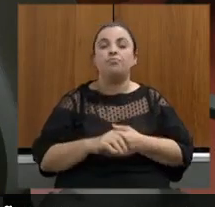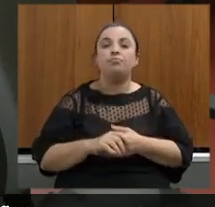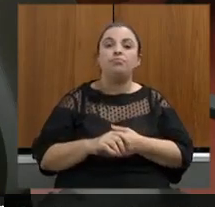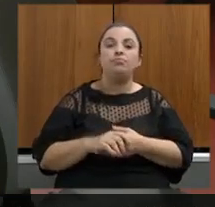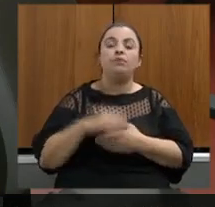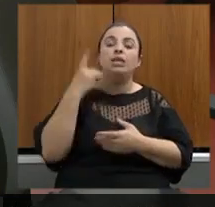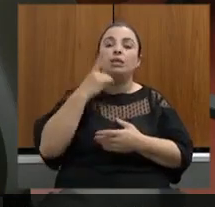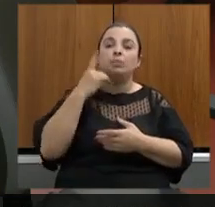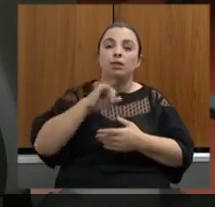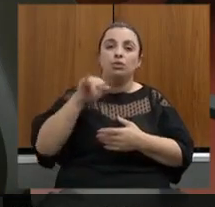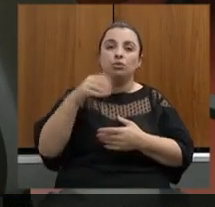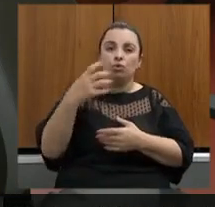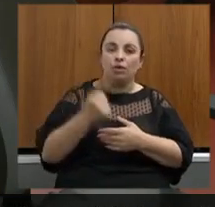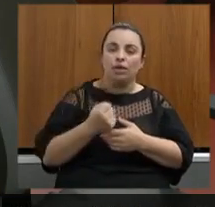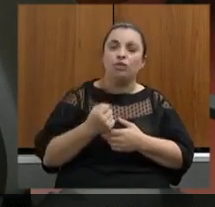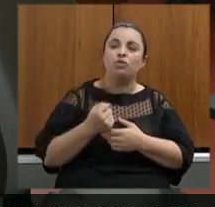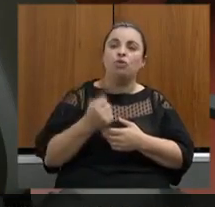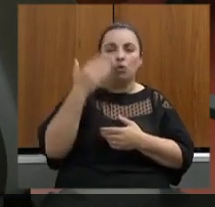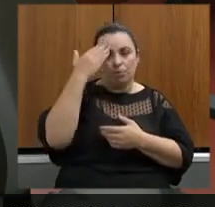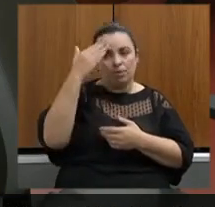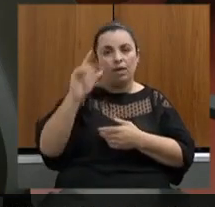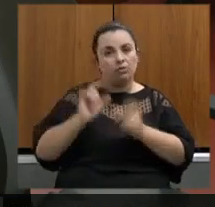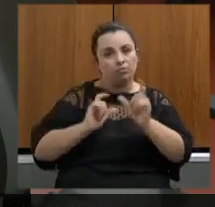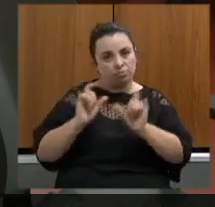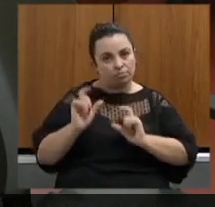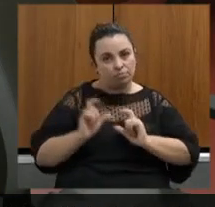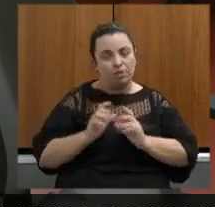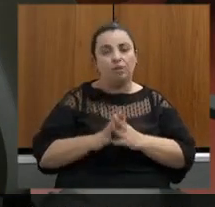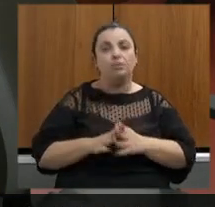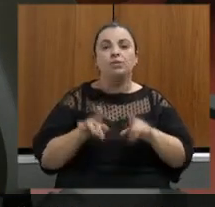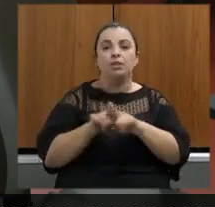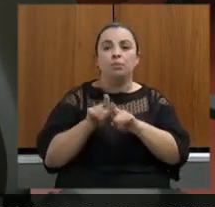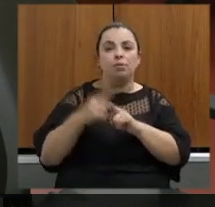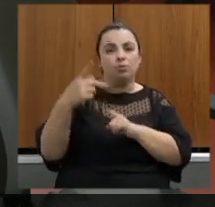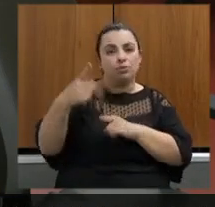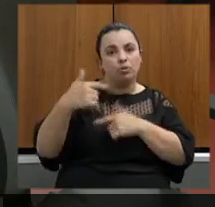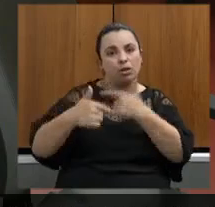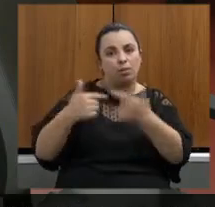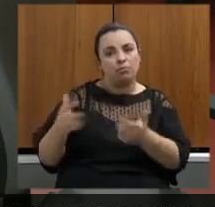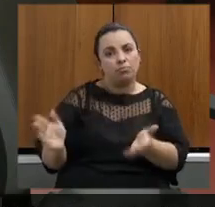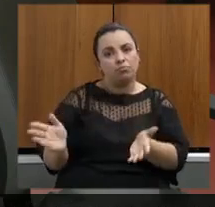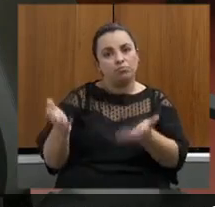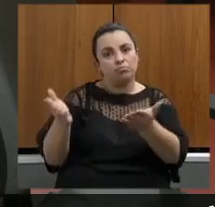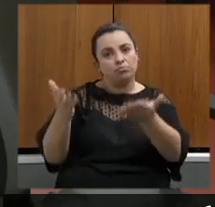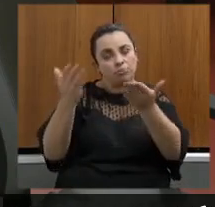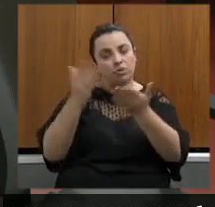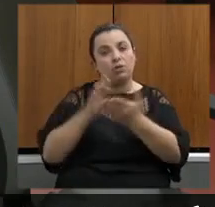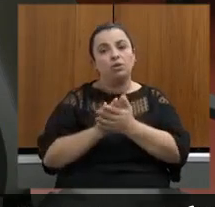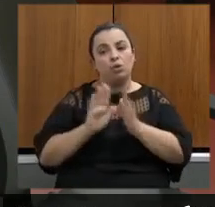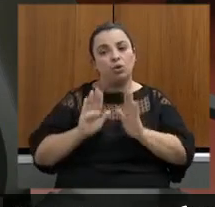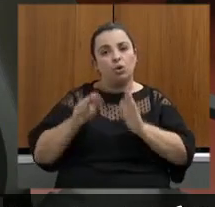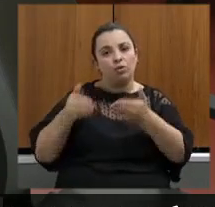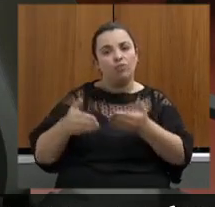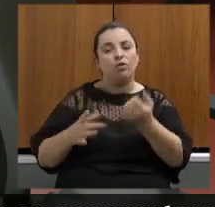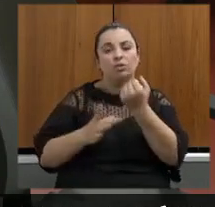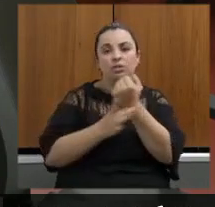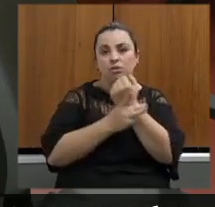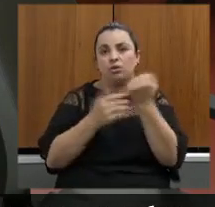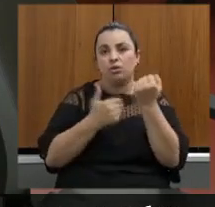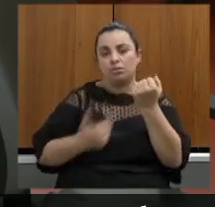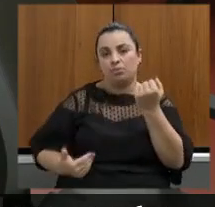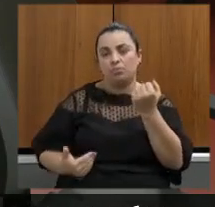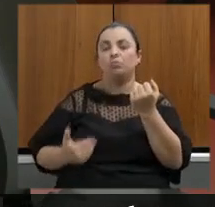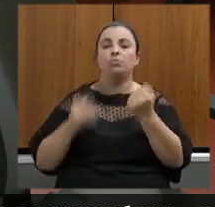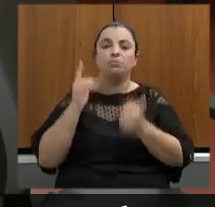pelas suas palavras apenas para enaltecer o seu trabalho em relação à segurança pública do nosso Estado mas